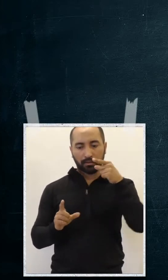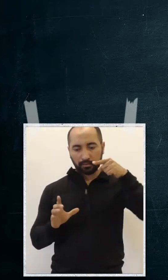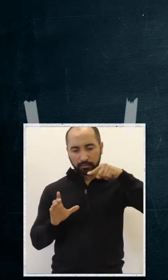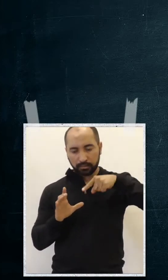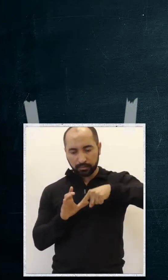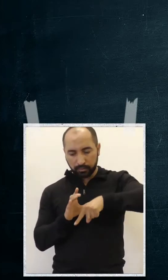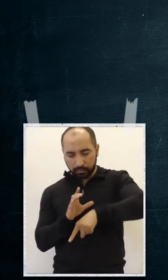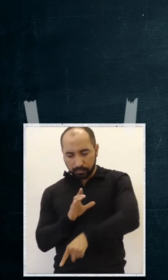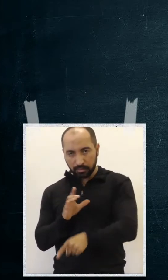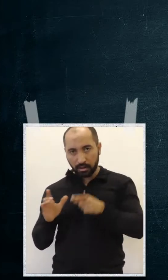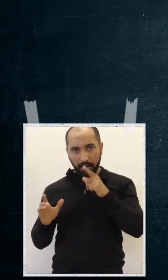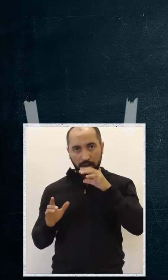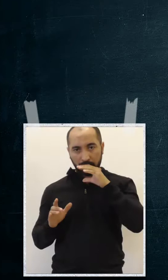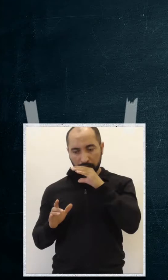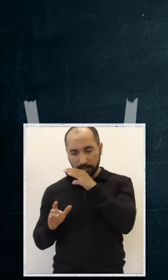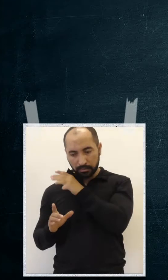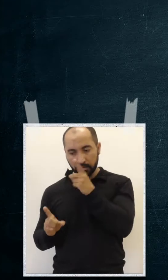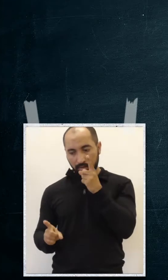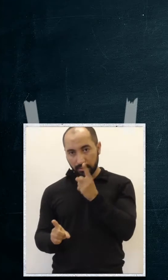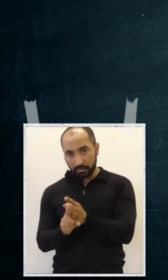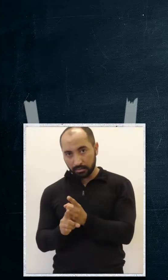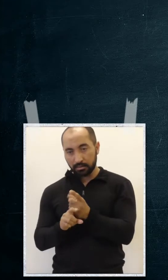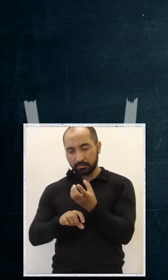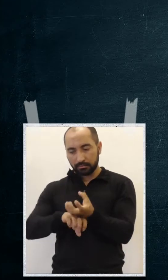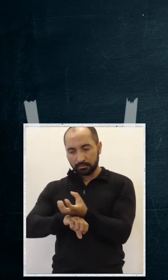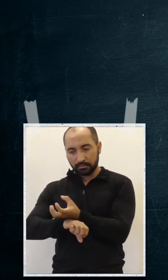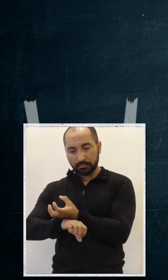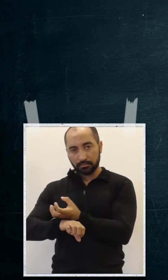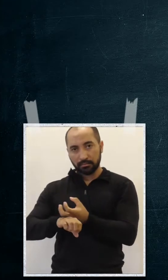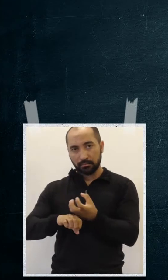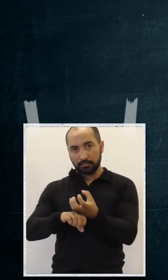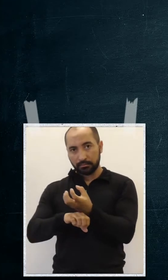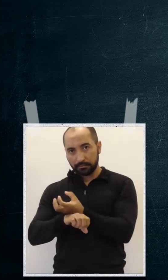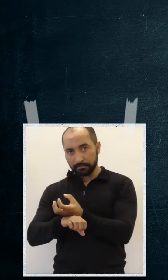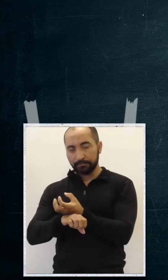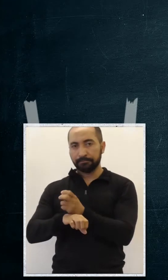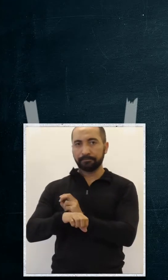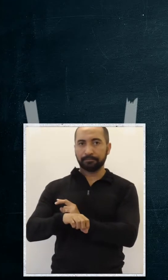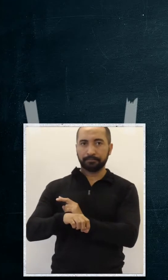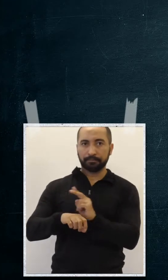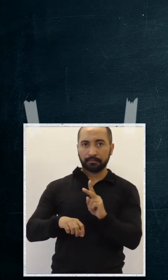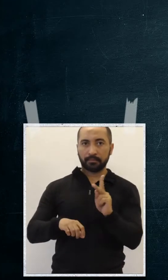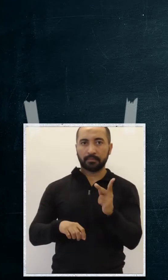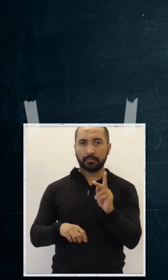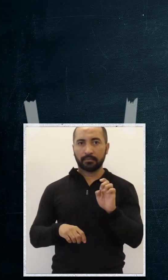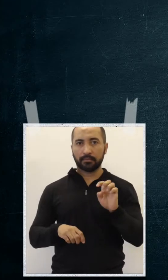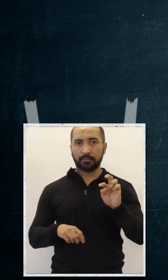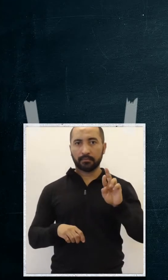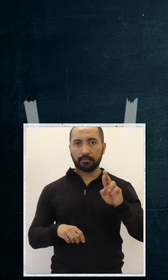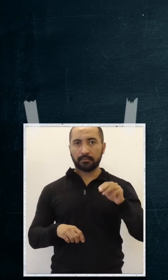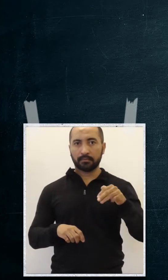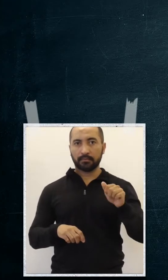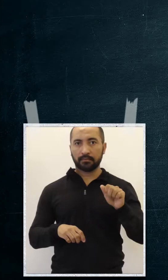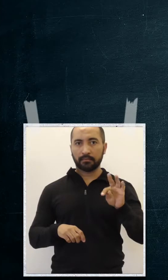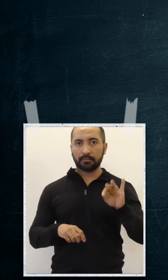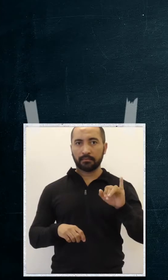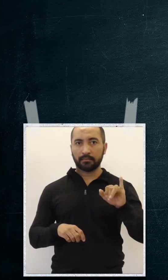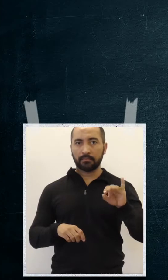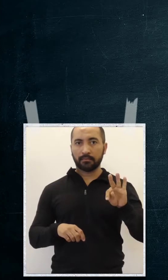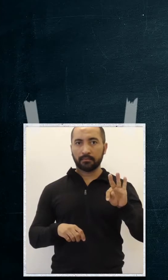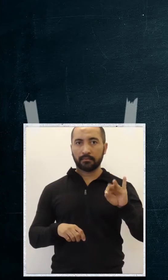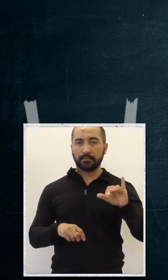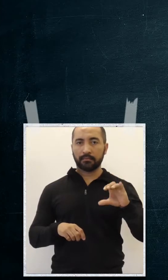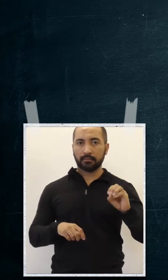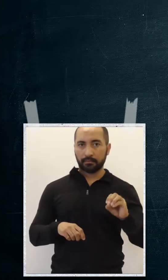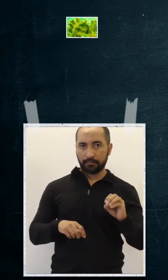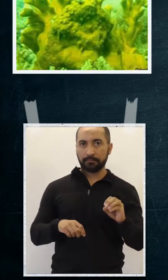dos recifes rasos são chamados de corais hermatípicos. Estes pertencem à ordem Scleractinia, que são popularmente conhecidos como corais